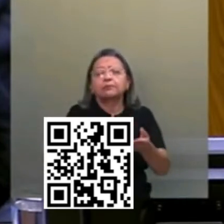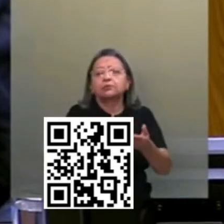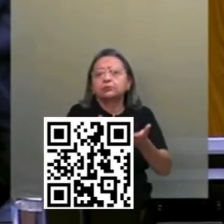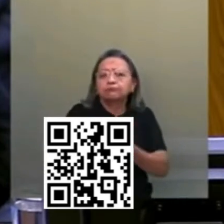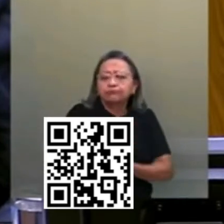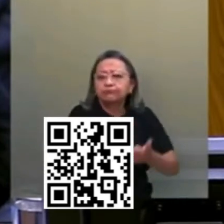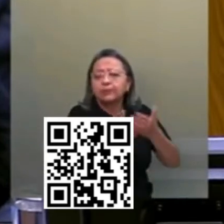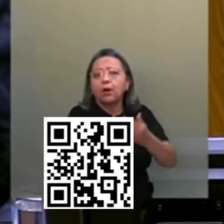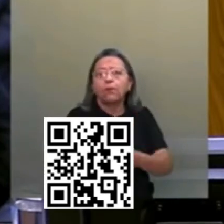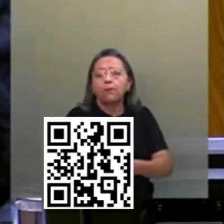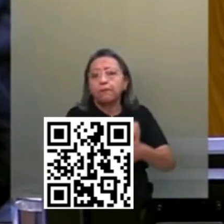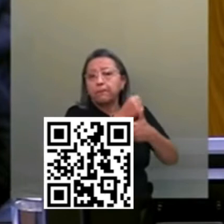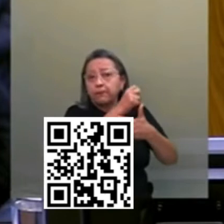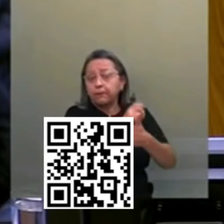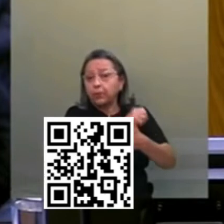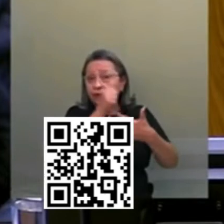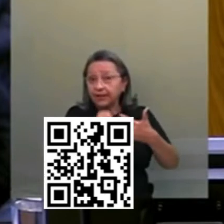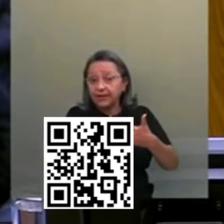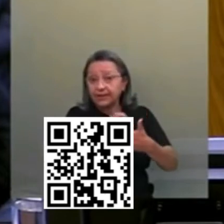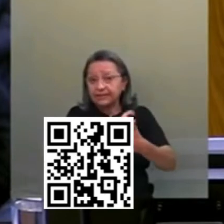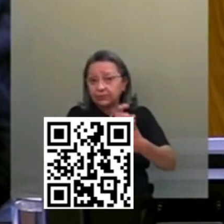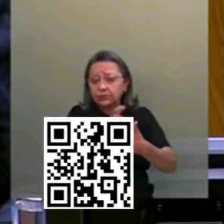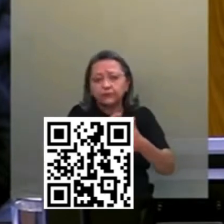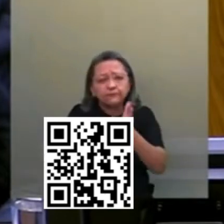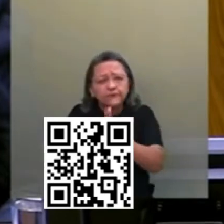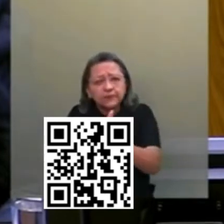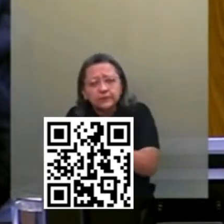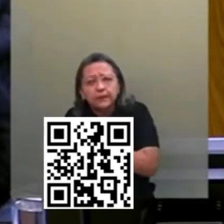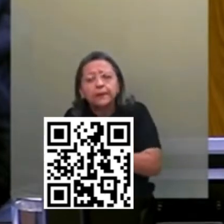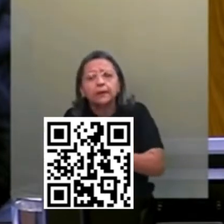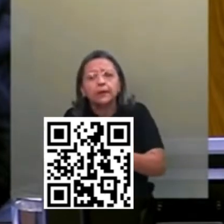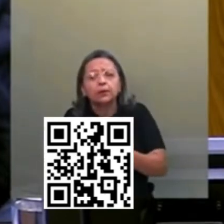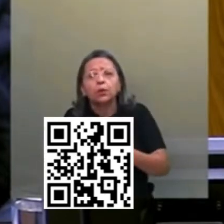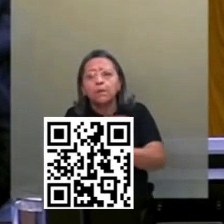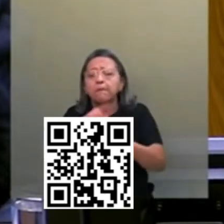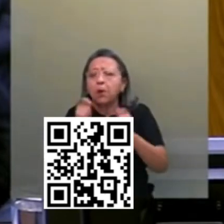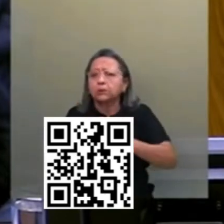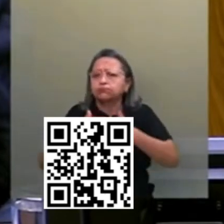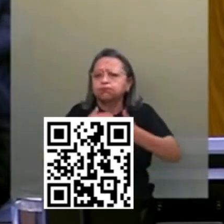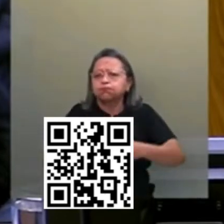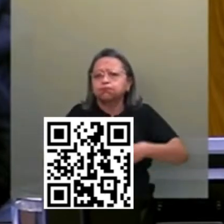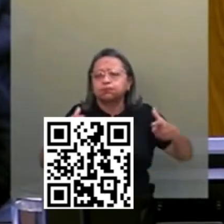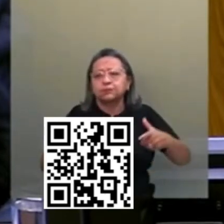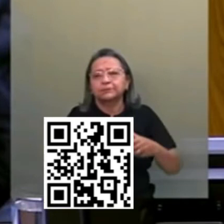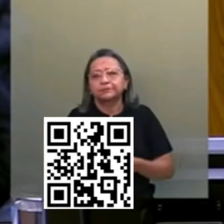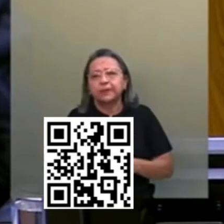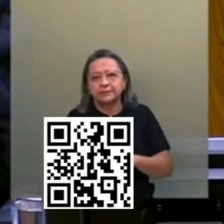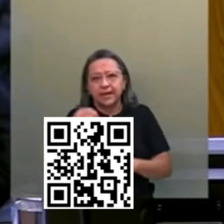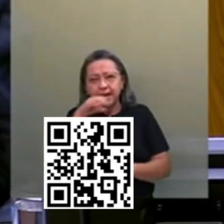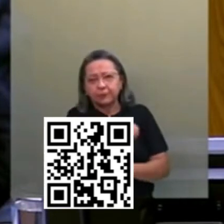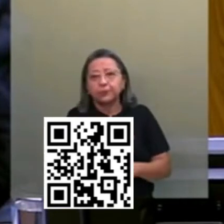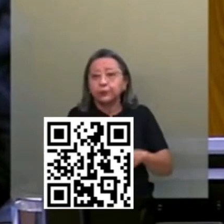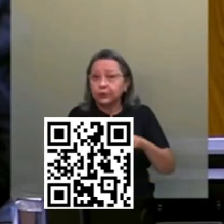Executivo e fiscalizar as ações governamentais para que o país possa deslanchar de uma vez por todas.